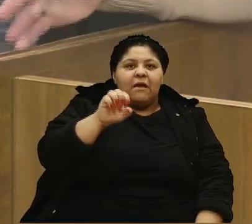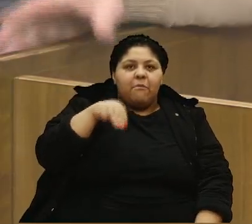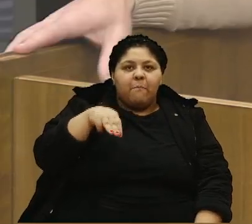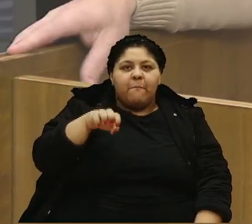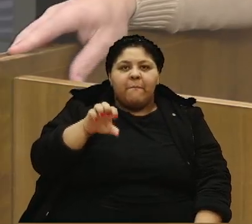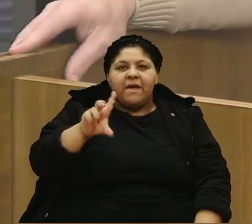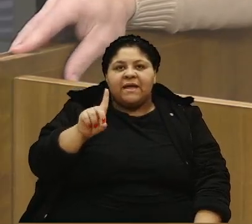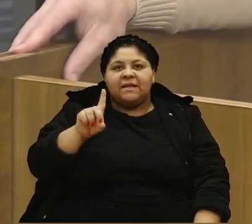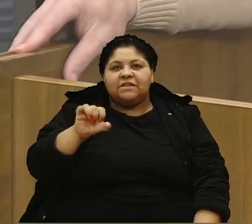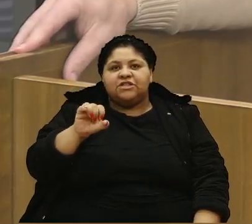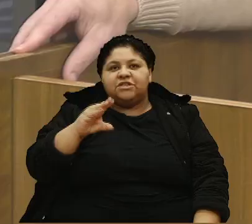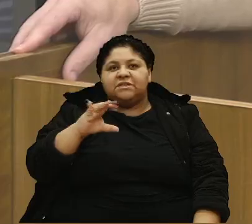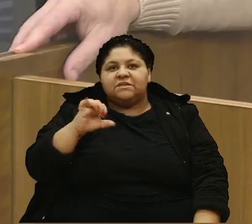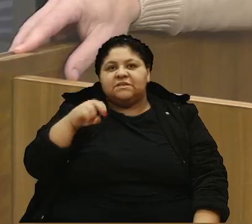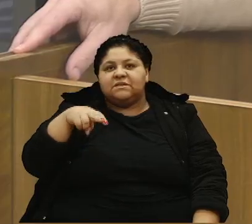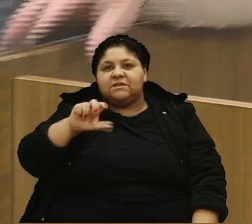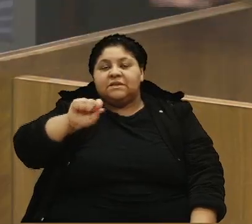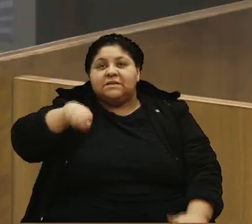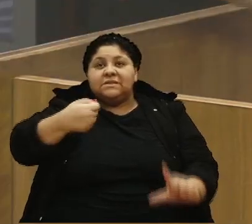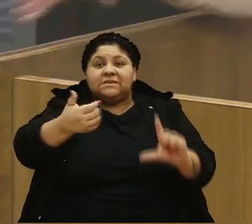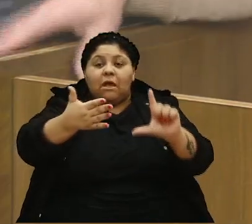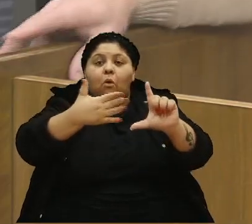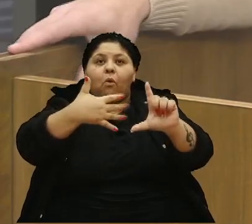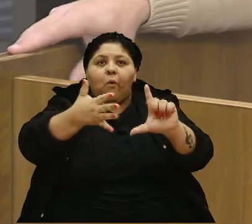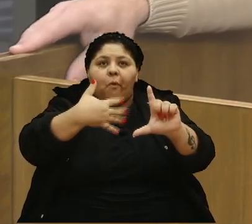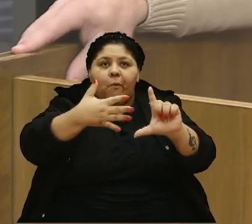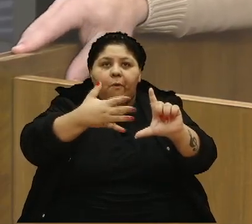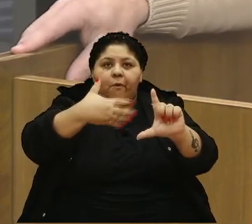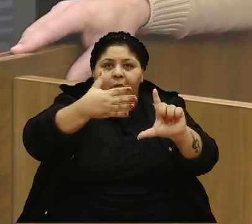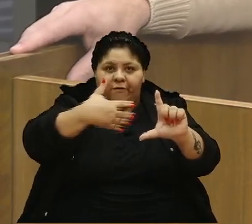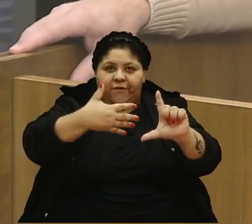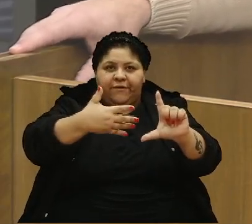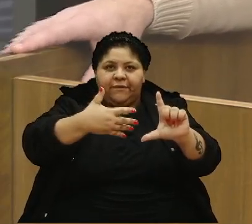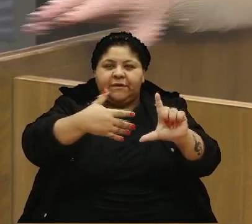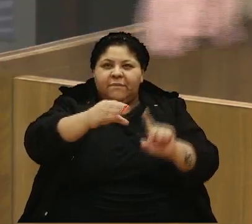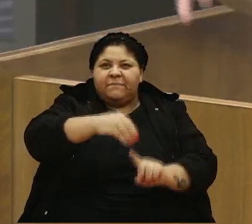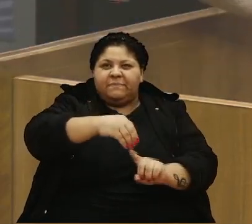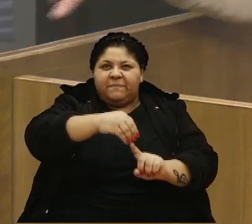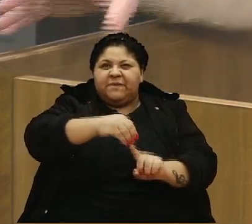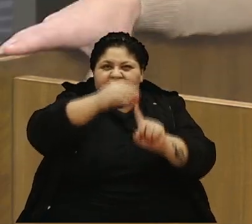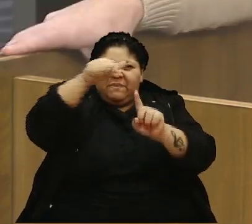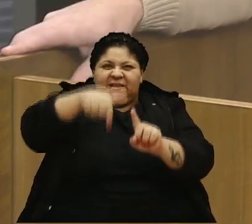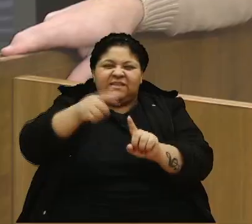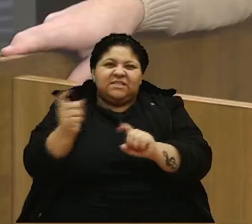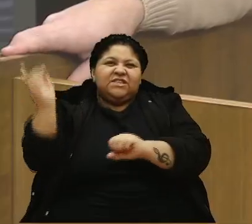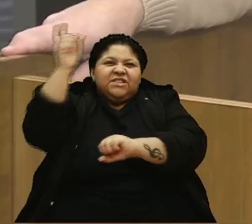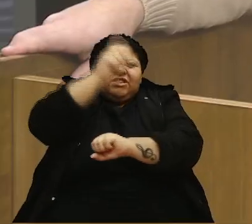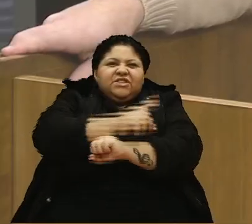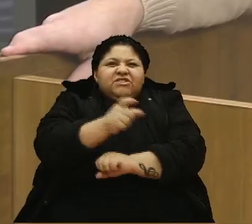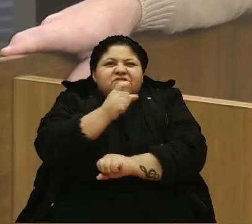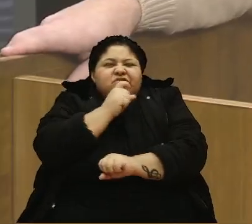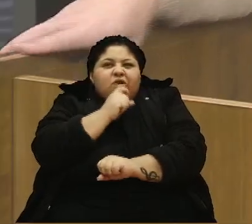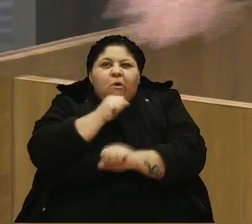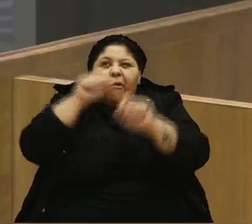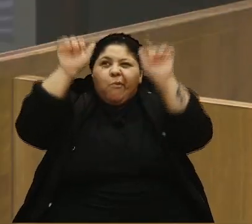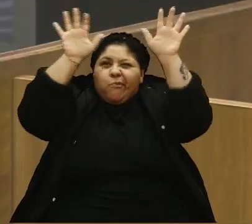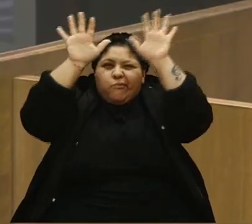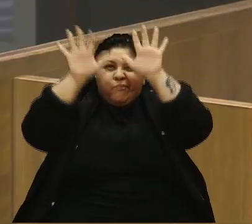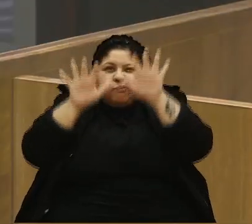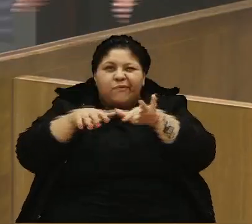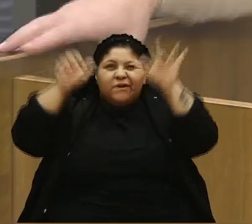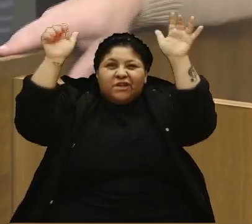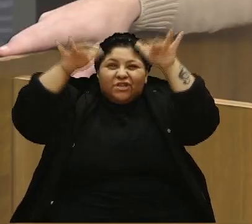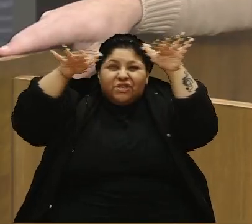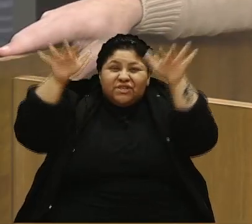vai ajudar, né, as pessoas, principalmente esses dias de inverno, com garoa, chuva, tem que estar esperando nas UBS 5 horas da manhã, 5h30, 6